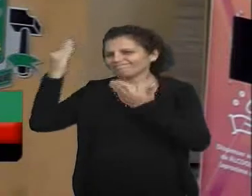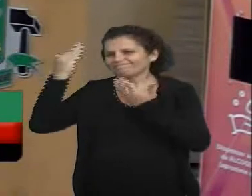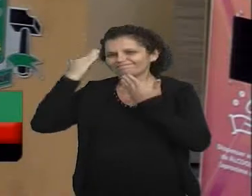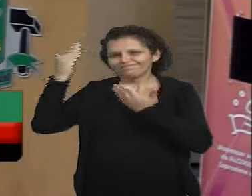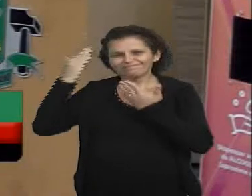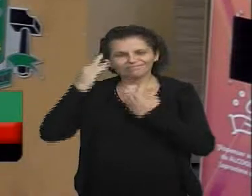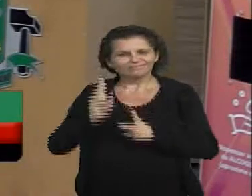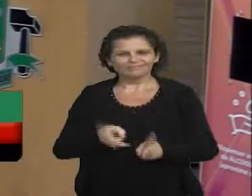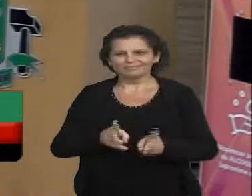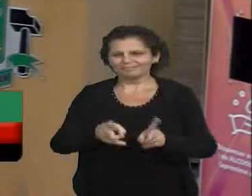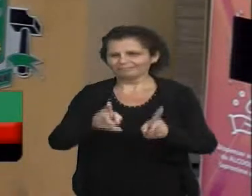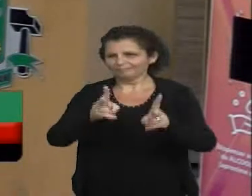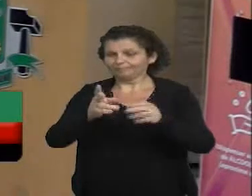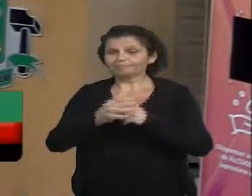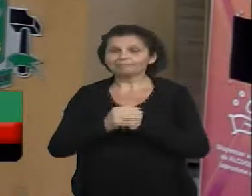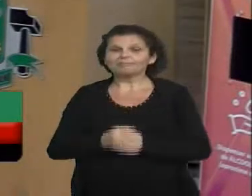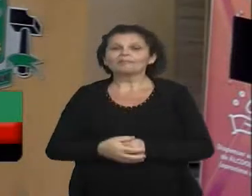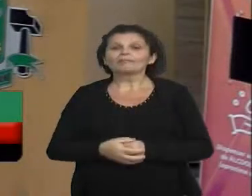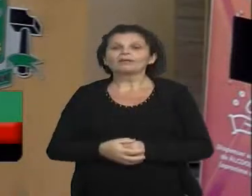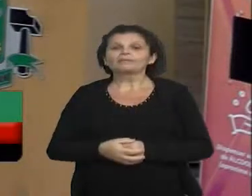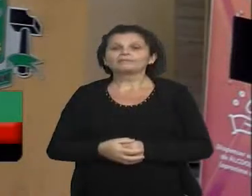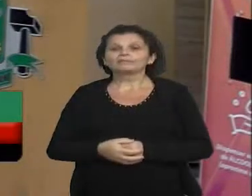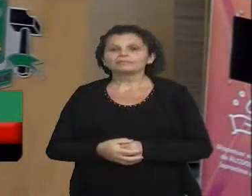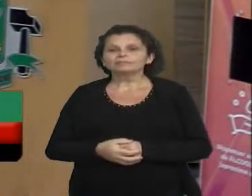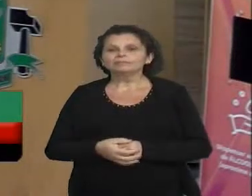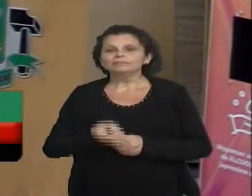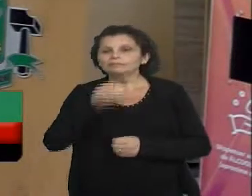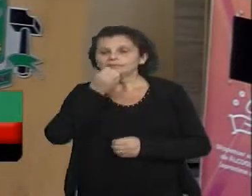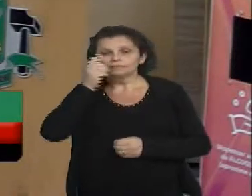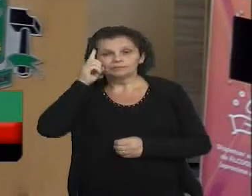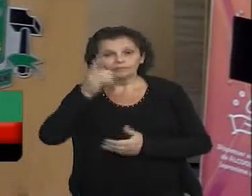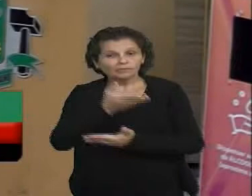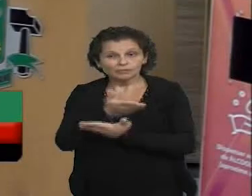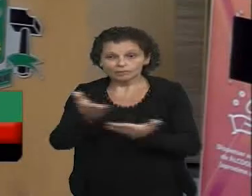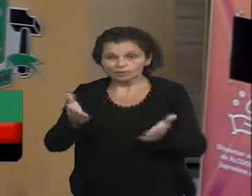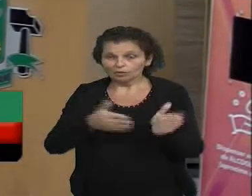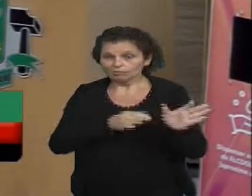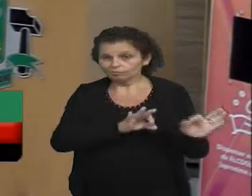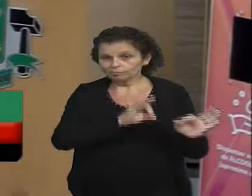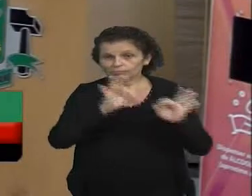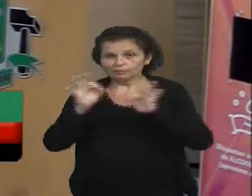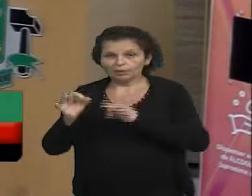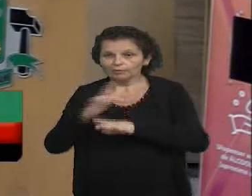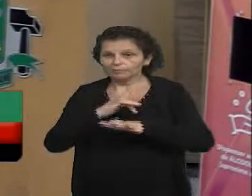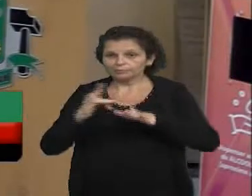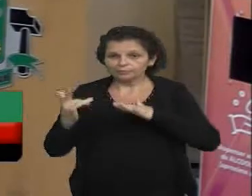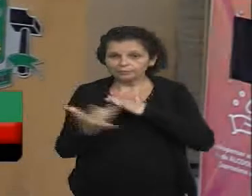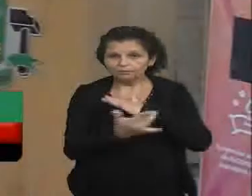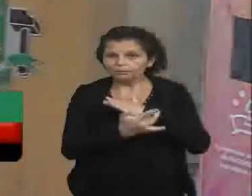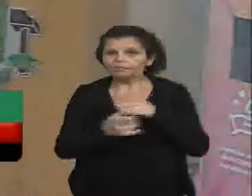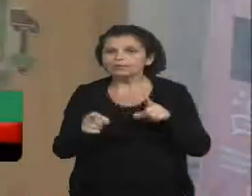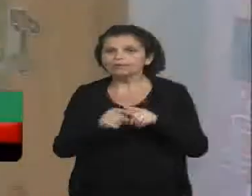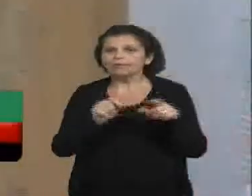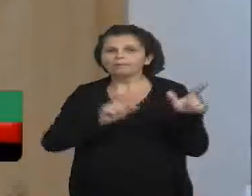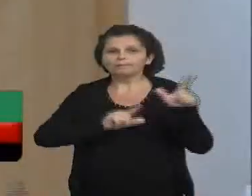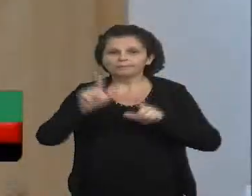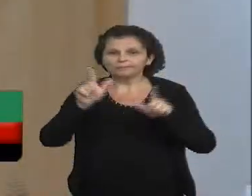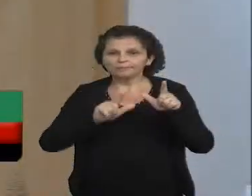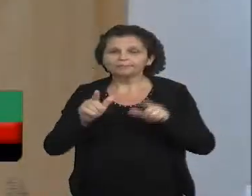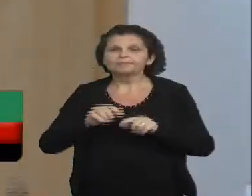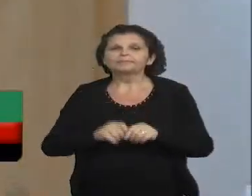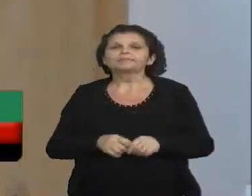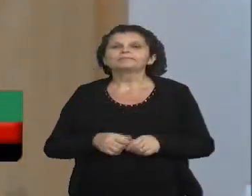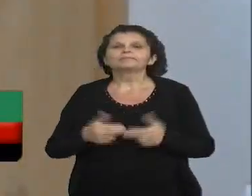os dias. Que bom. Bom dia a todos, a todas, a todos que nos acompanham pelas redes sociais, através da TV Câmara.